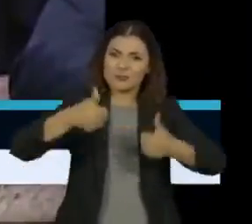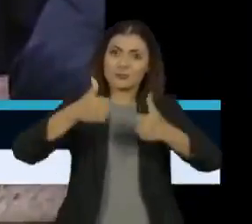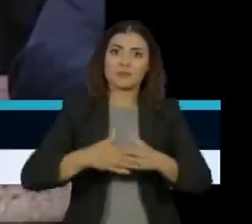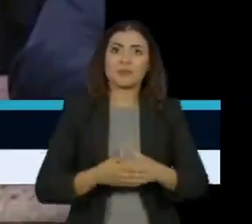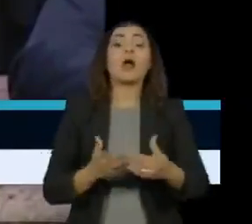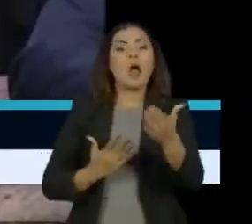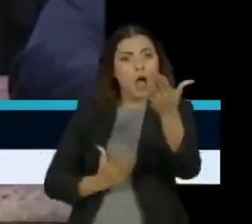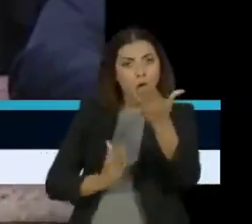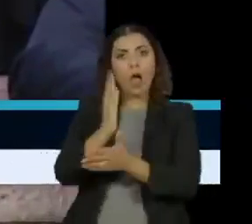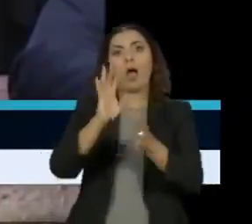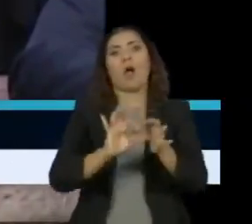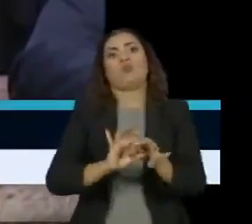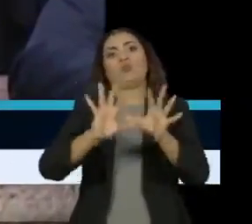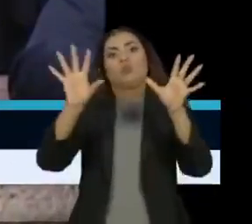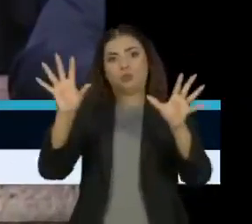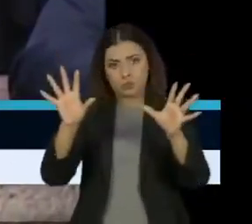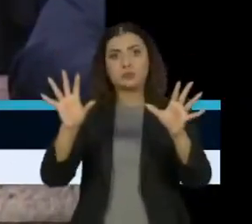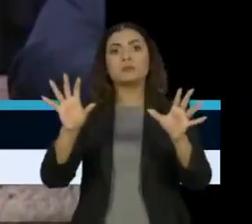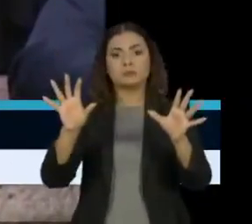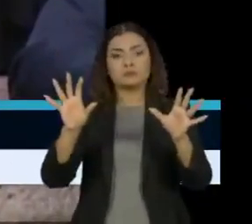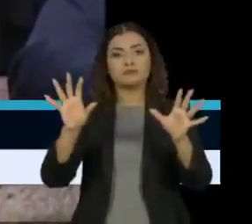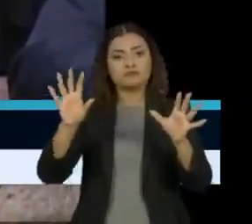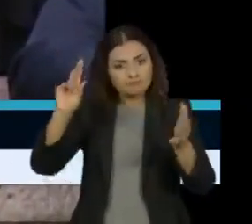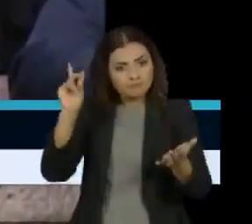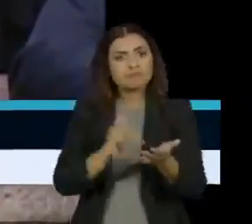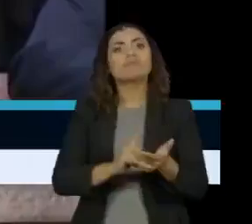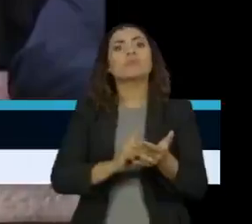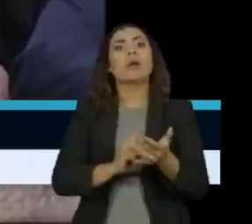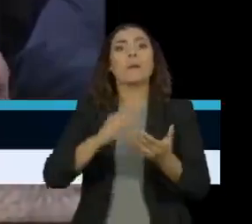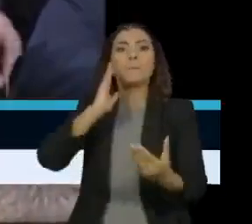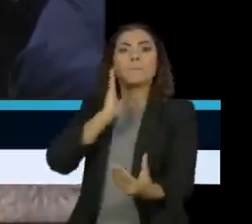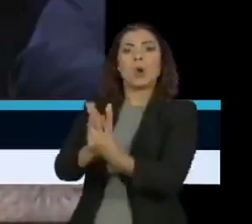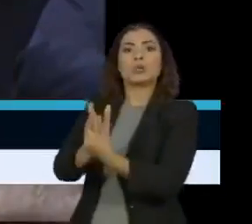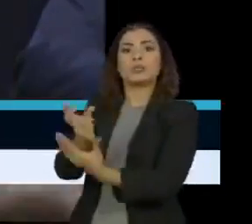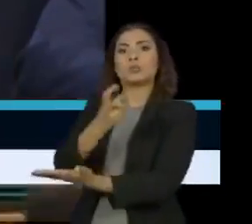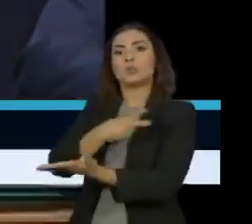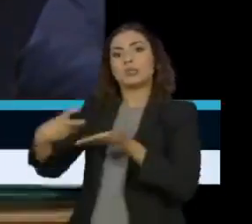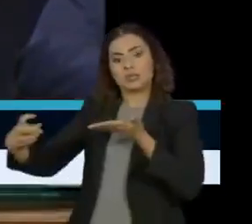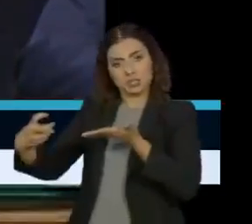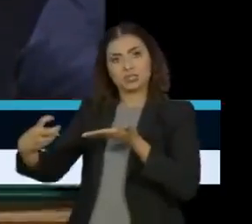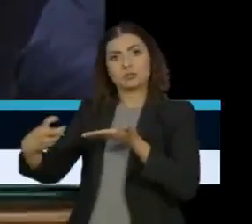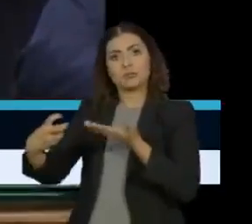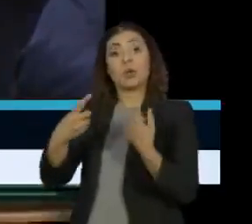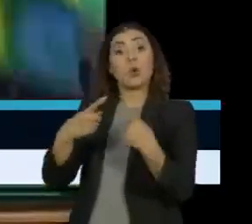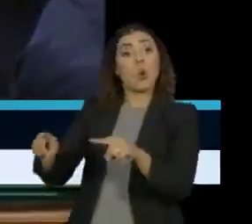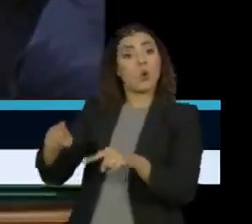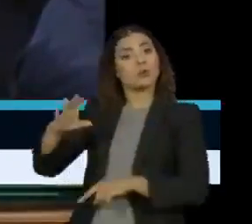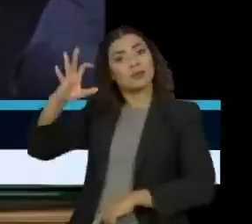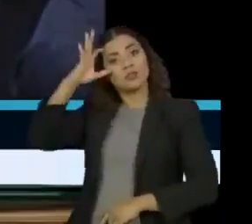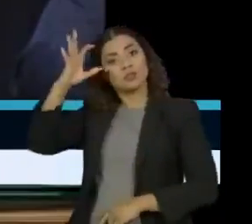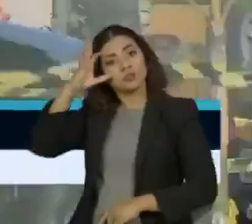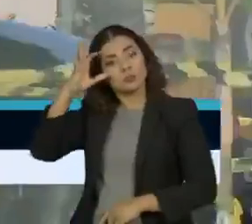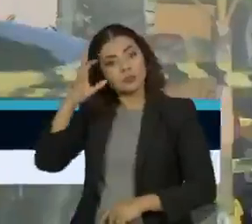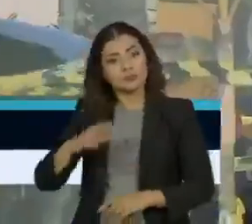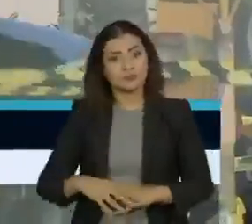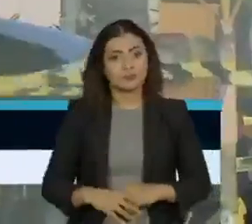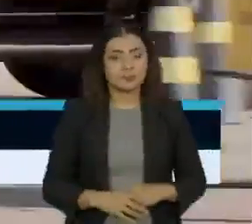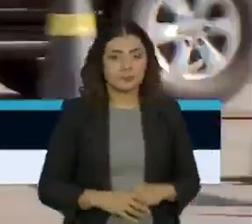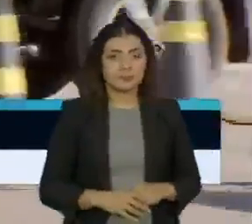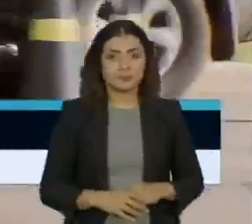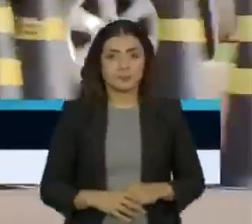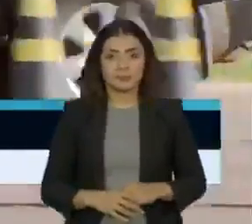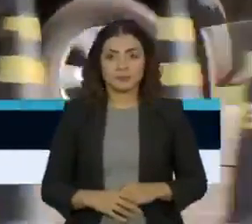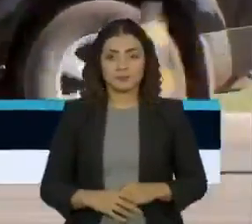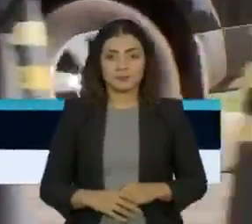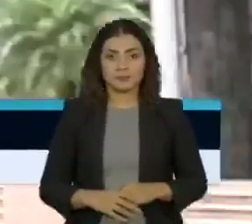Está autorizada a instauração de processo contra a senhora presidente da República.